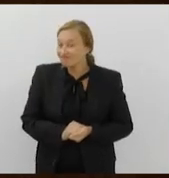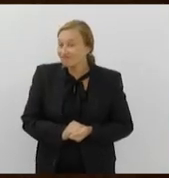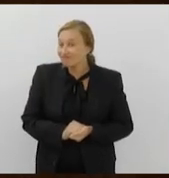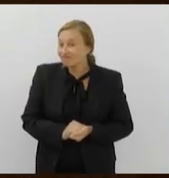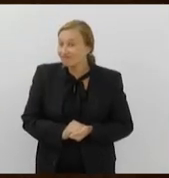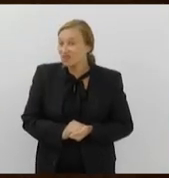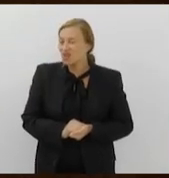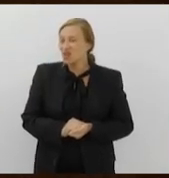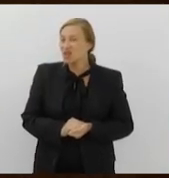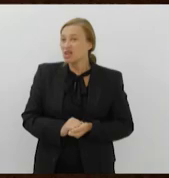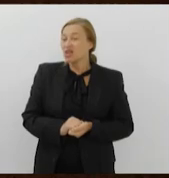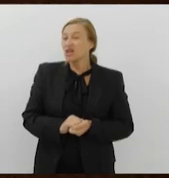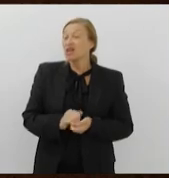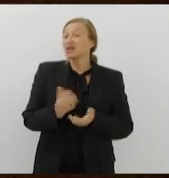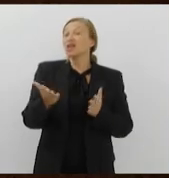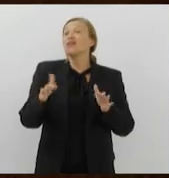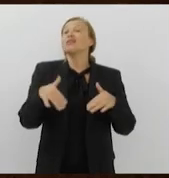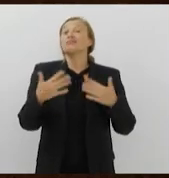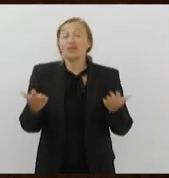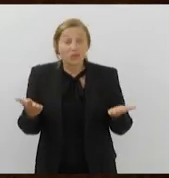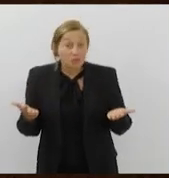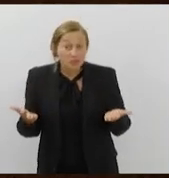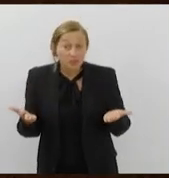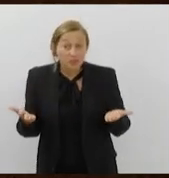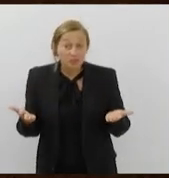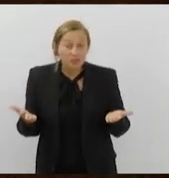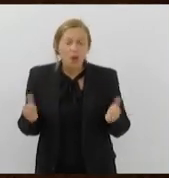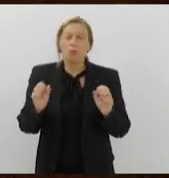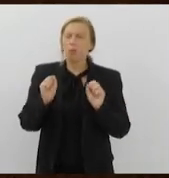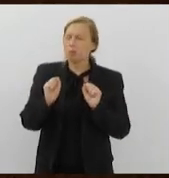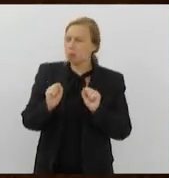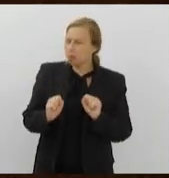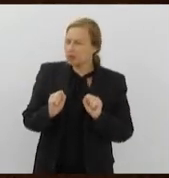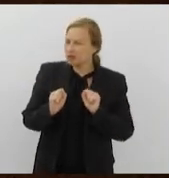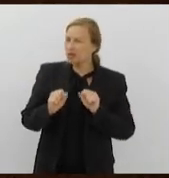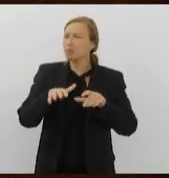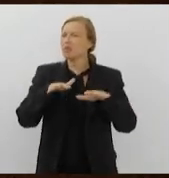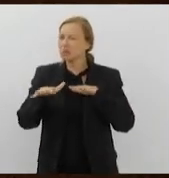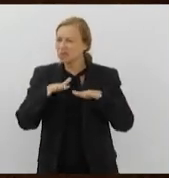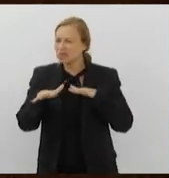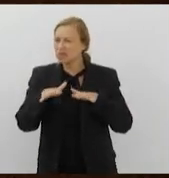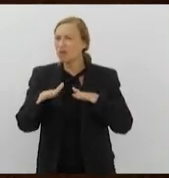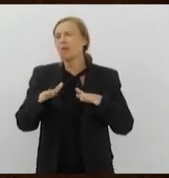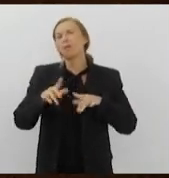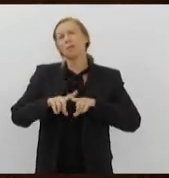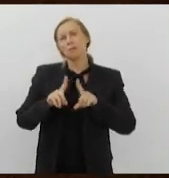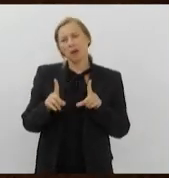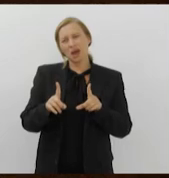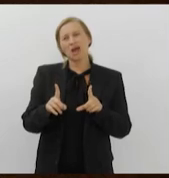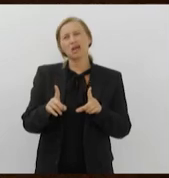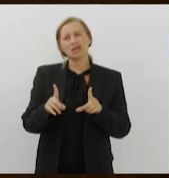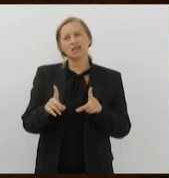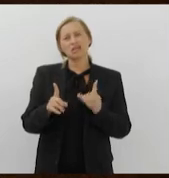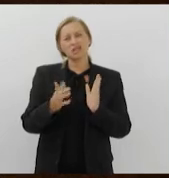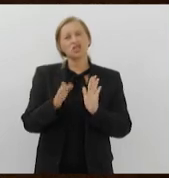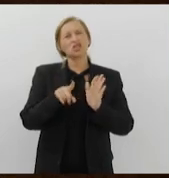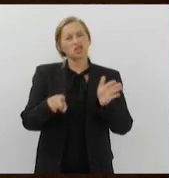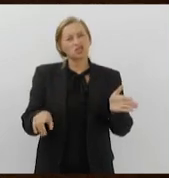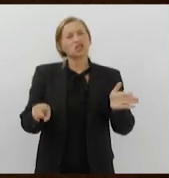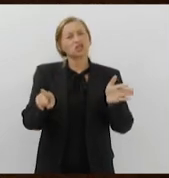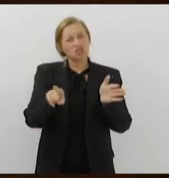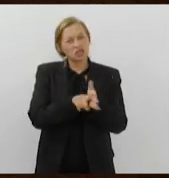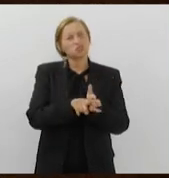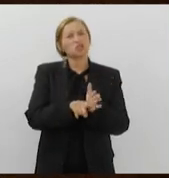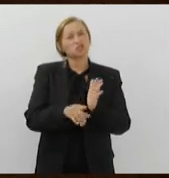Ocorreu a taxação. E aí, poderia haver uma movimentação, uma isonomia de tributação. Pô. Uma